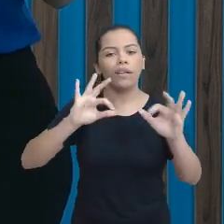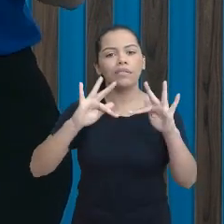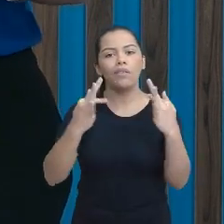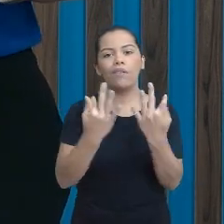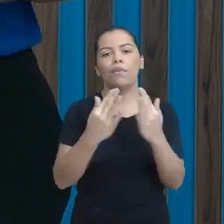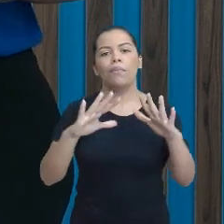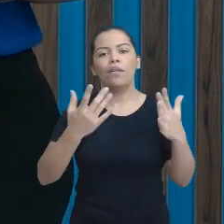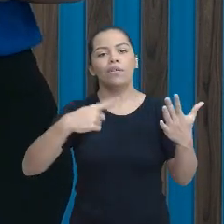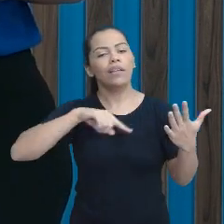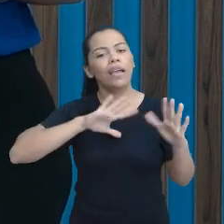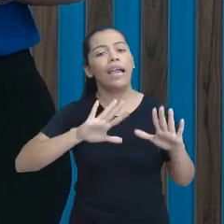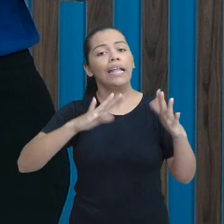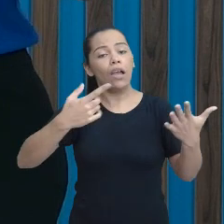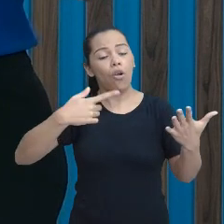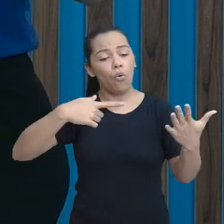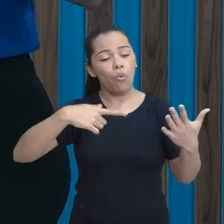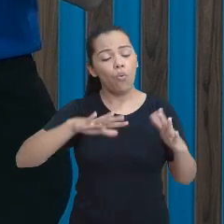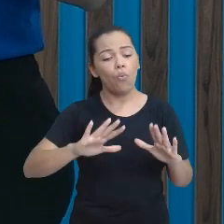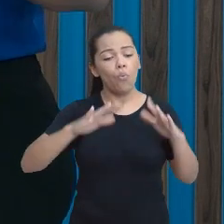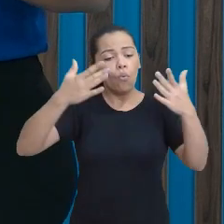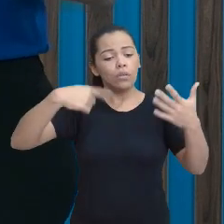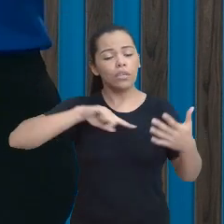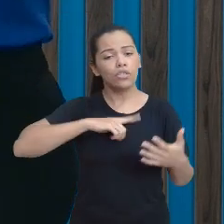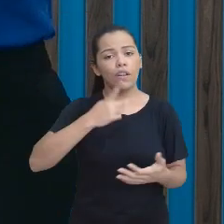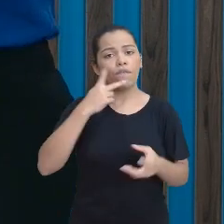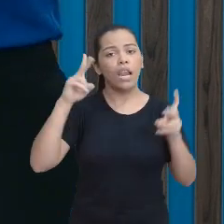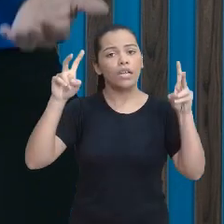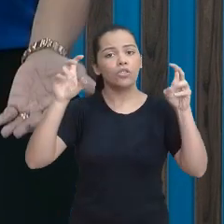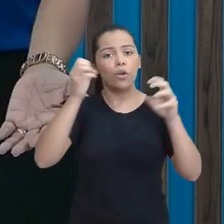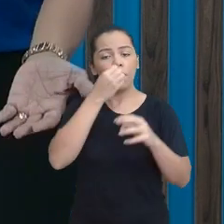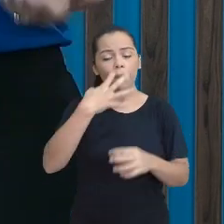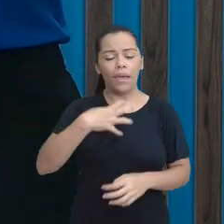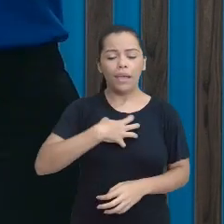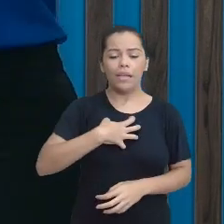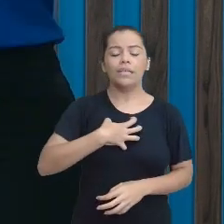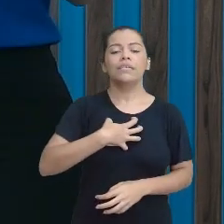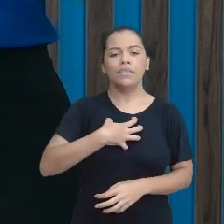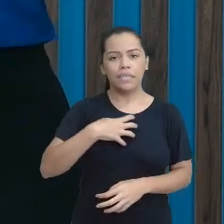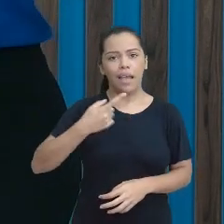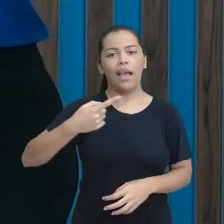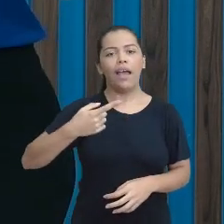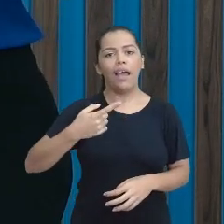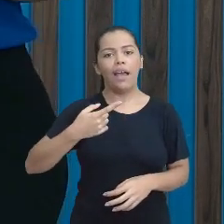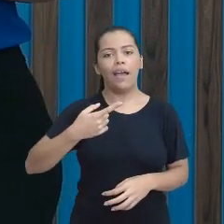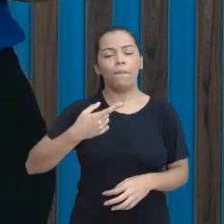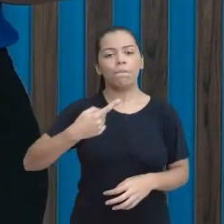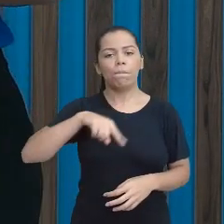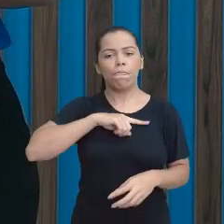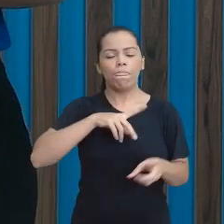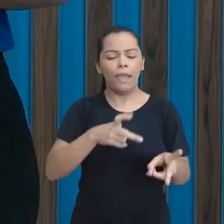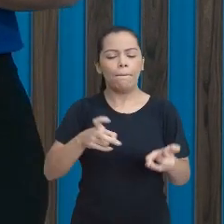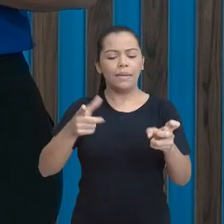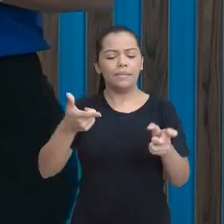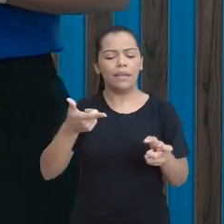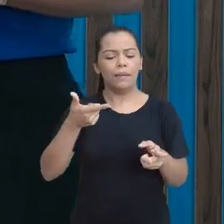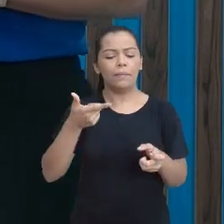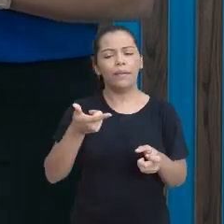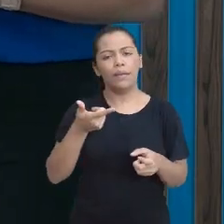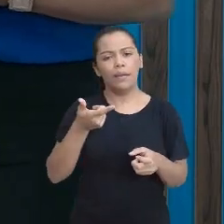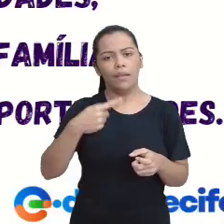essa comunicação com a família, que é uma comunicação extra-escola, ela vai acontecer de uma forma muito mais